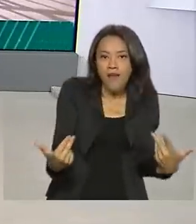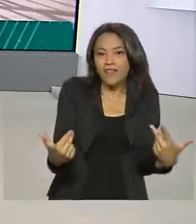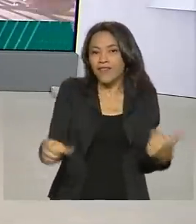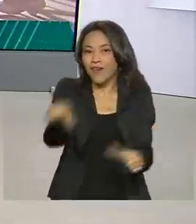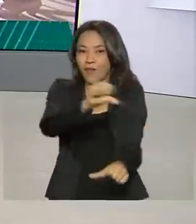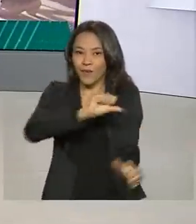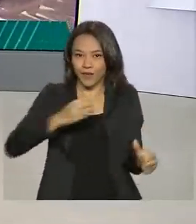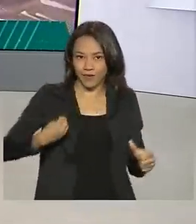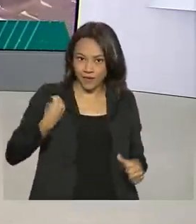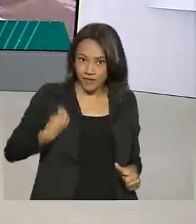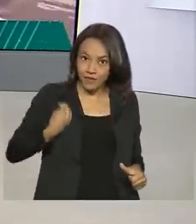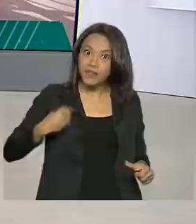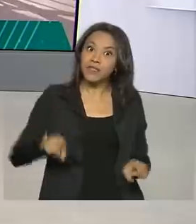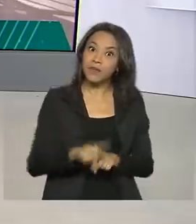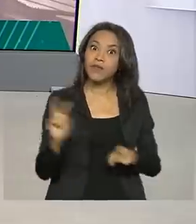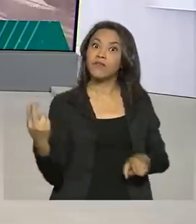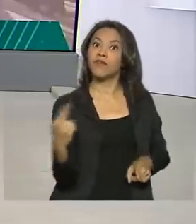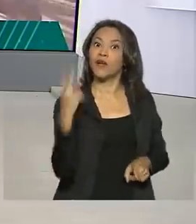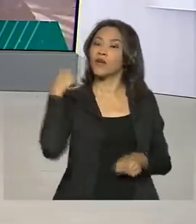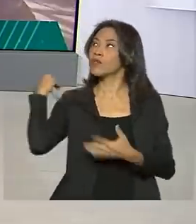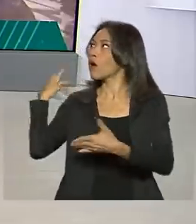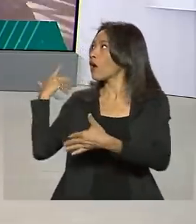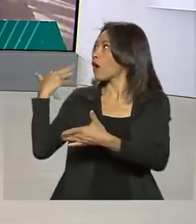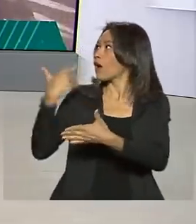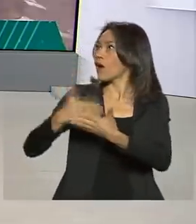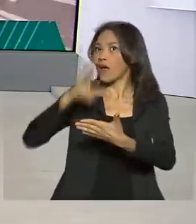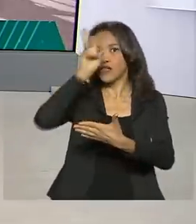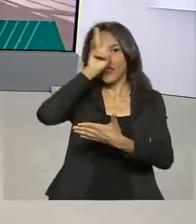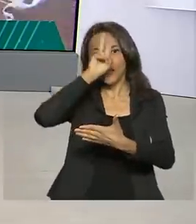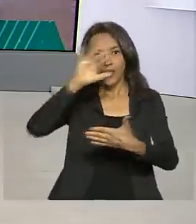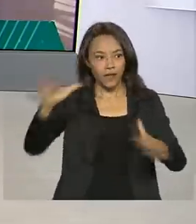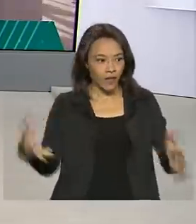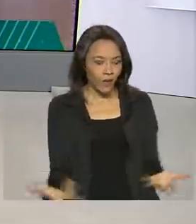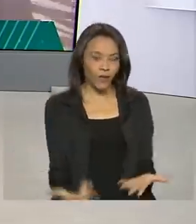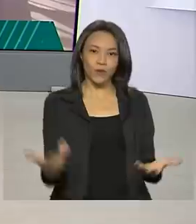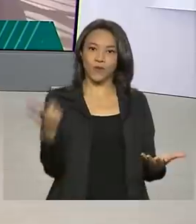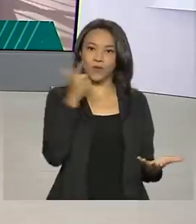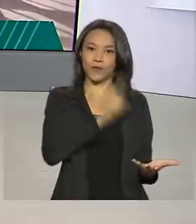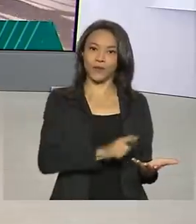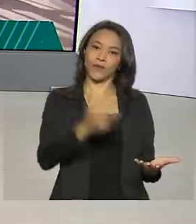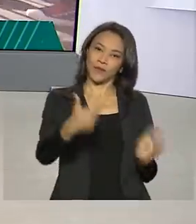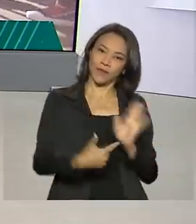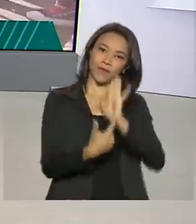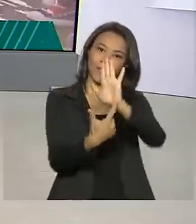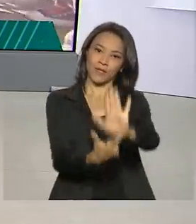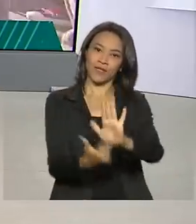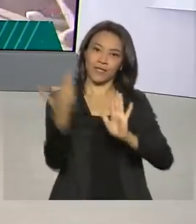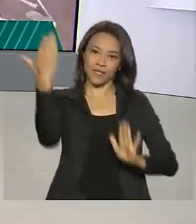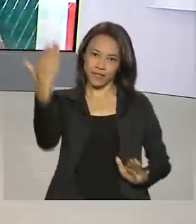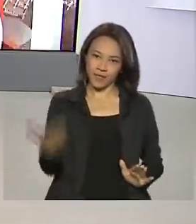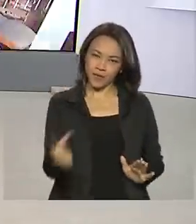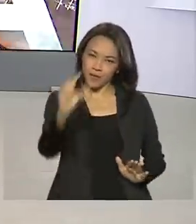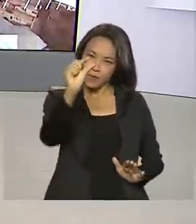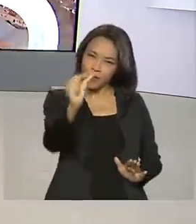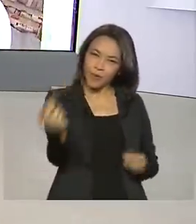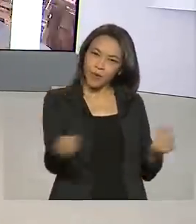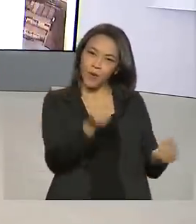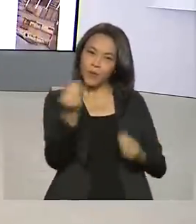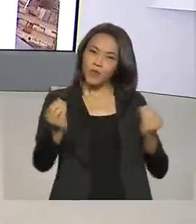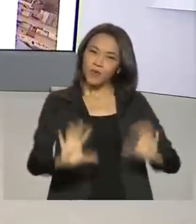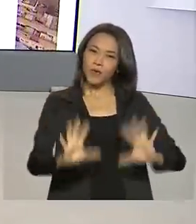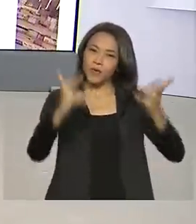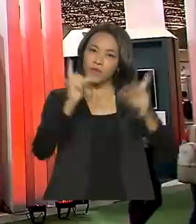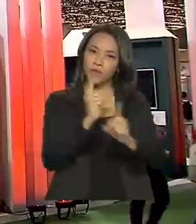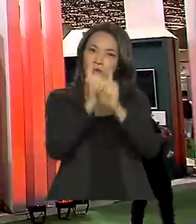vida e também valorizou a história que nos ajudou a chegar até aqui. Na reportagem de Luciana Colares de Holanda, um pouco de como foi o